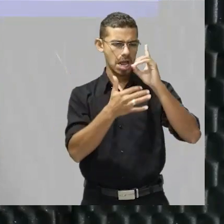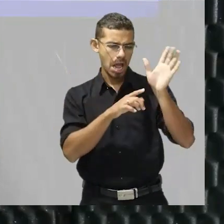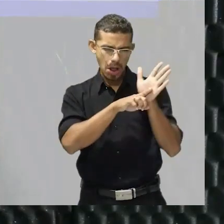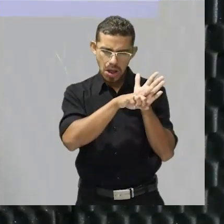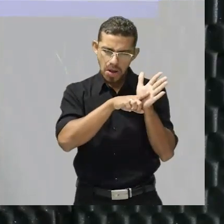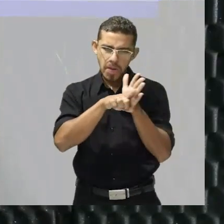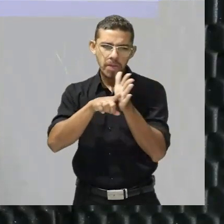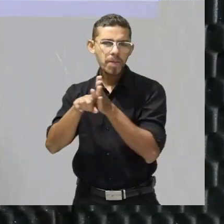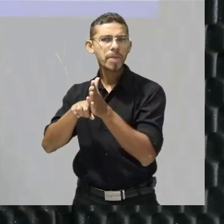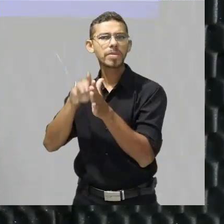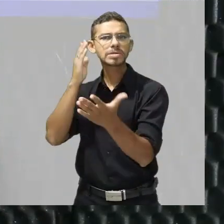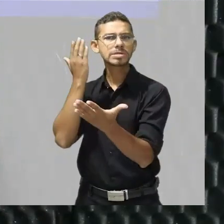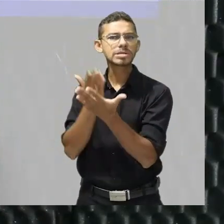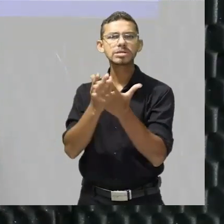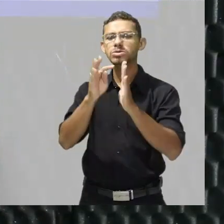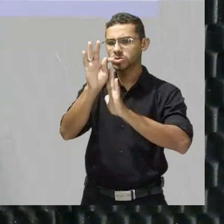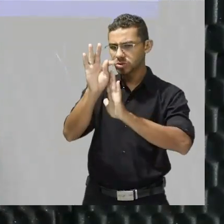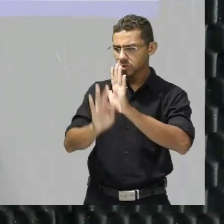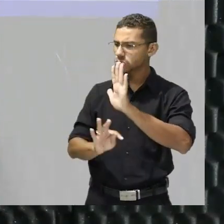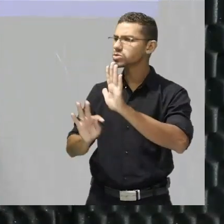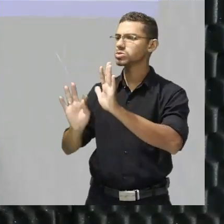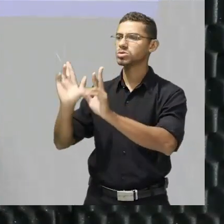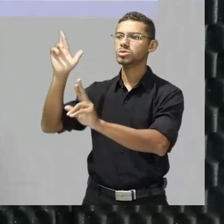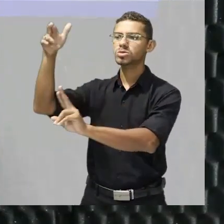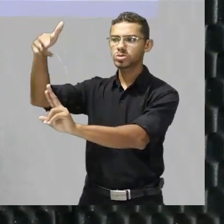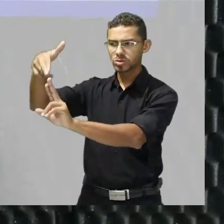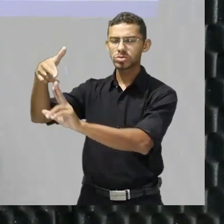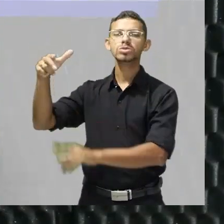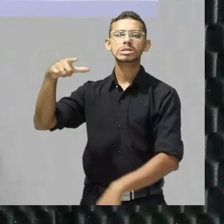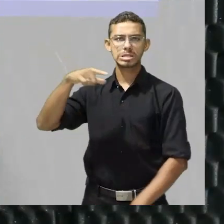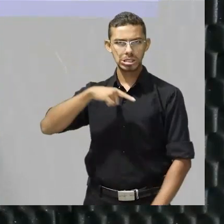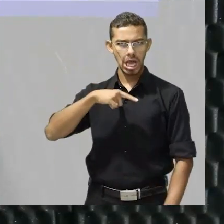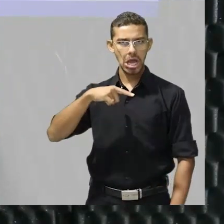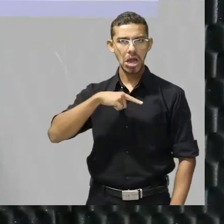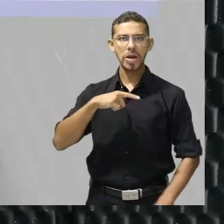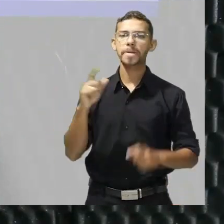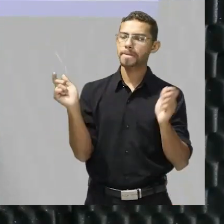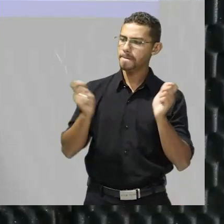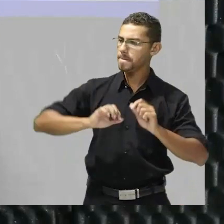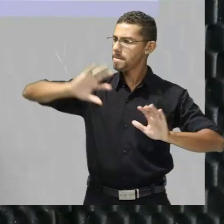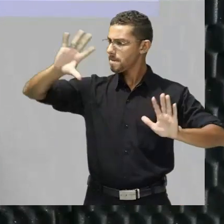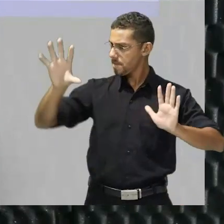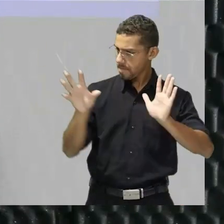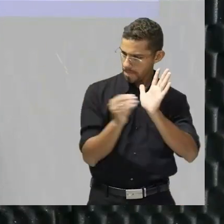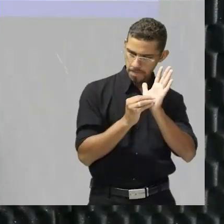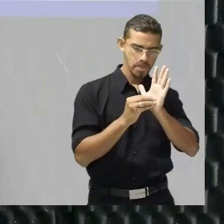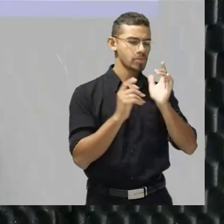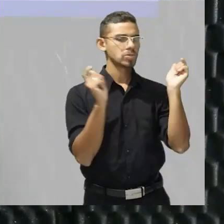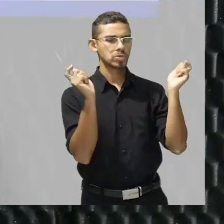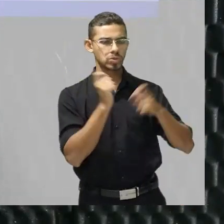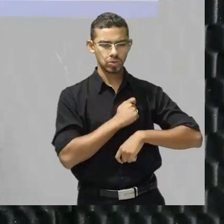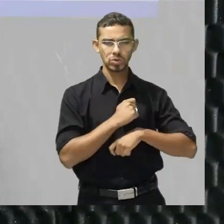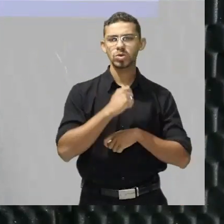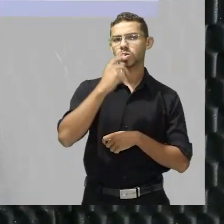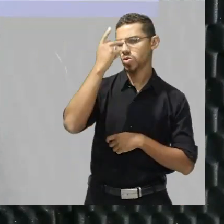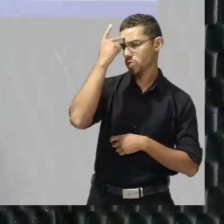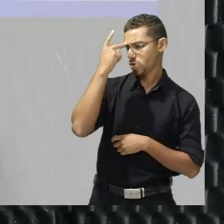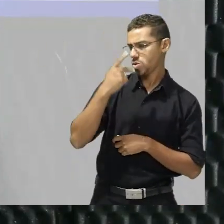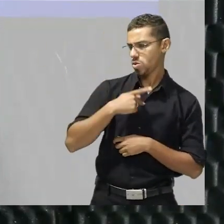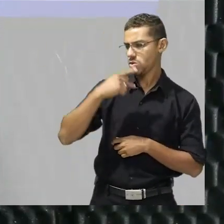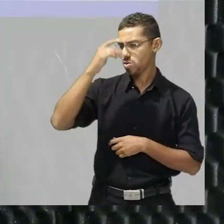através de argumentos coerentes né então é a hora de você colocar todo o seu repertório sociocultural